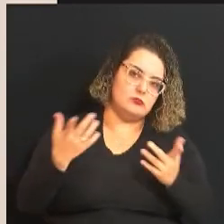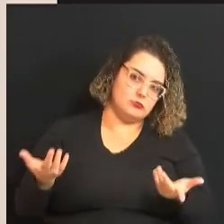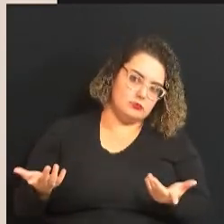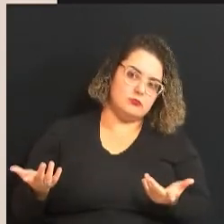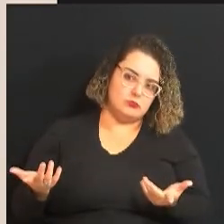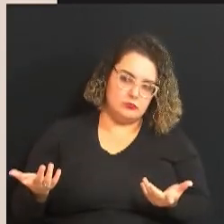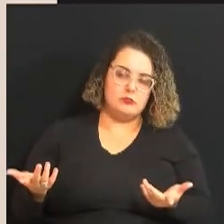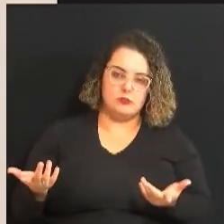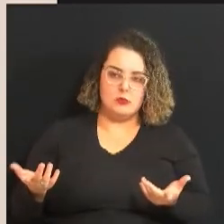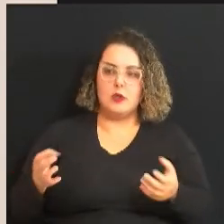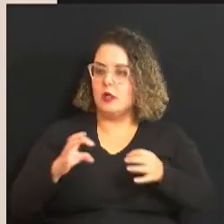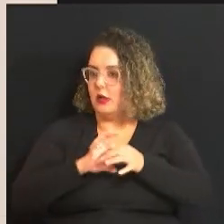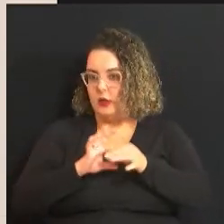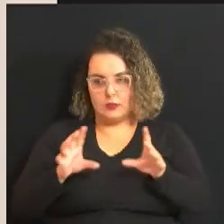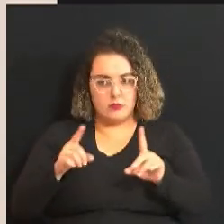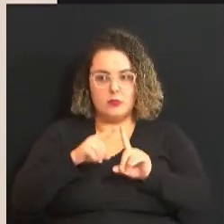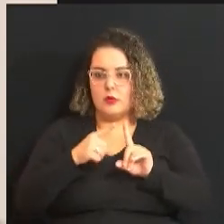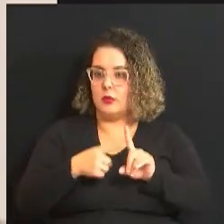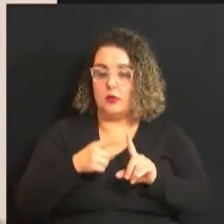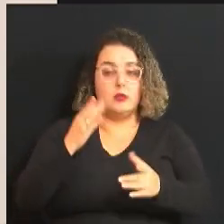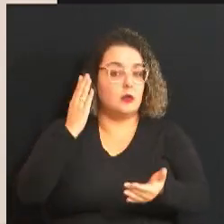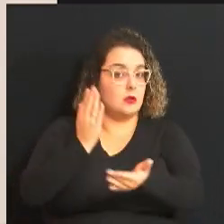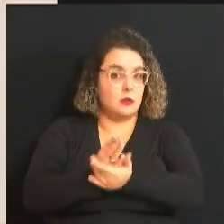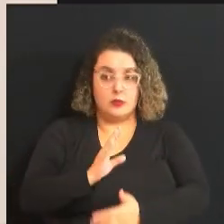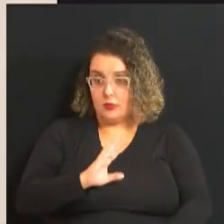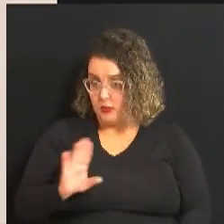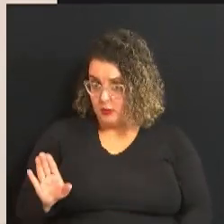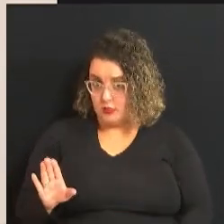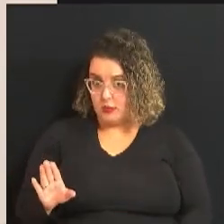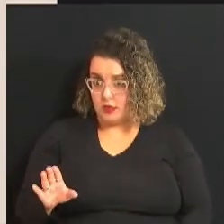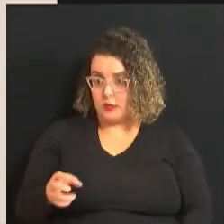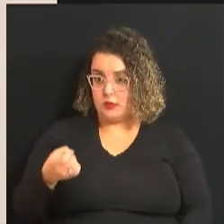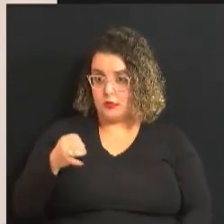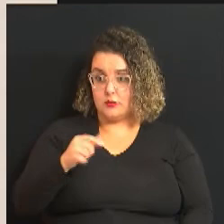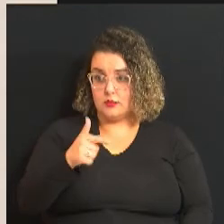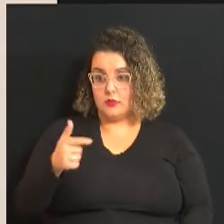assim, livre para engravidar. Então, não pare sem orientação, tá?